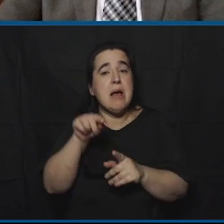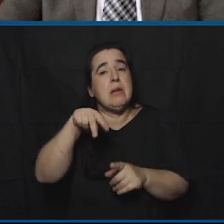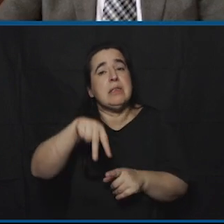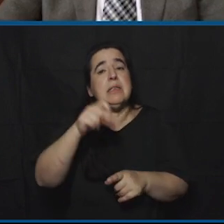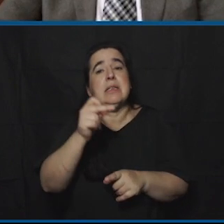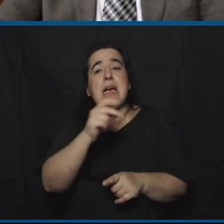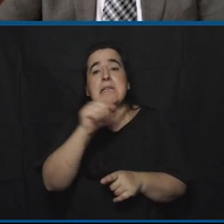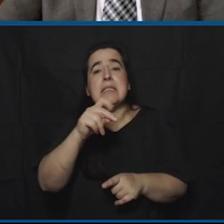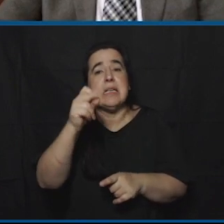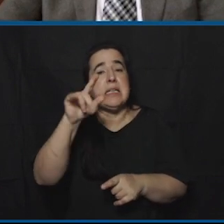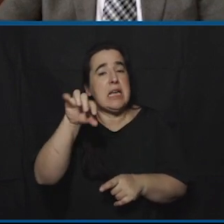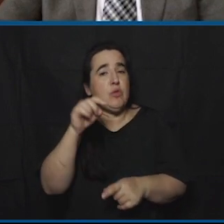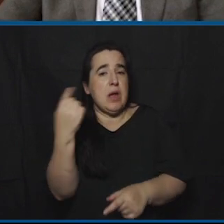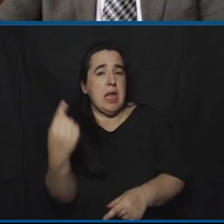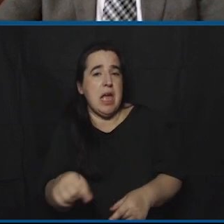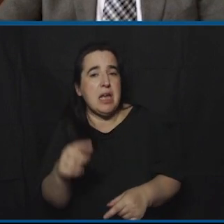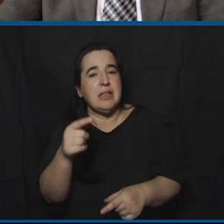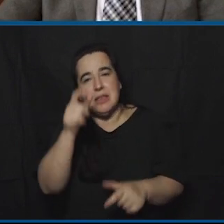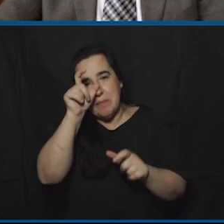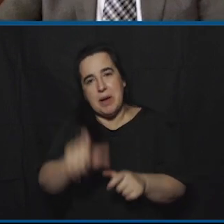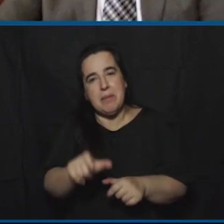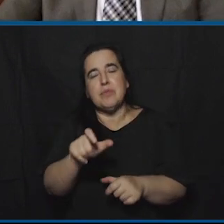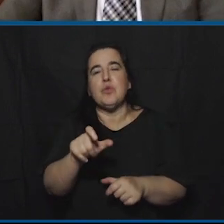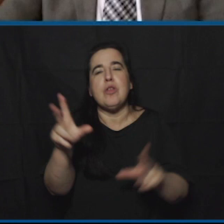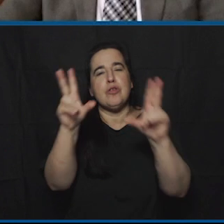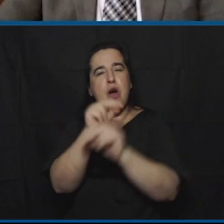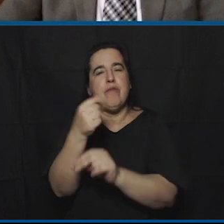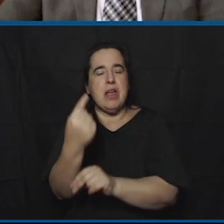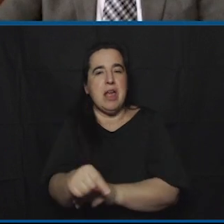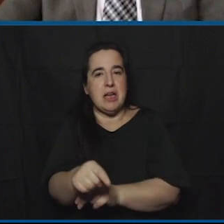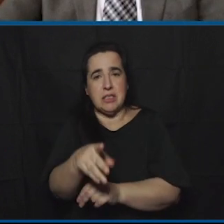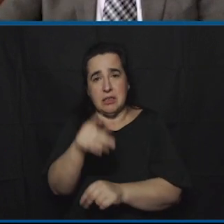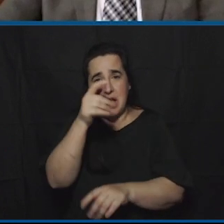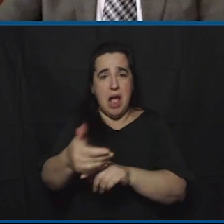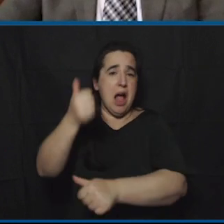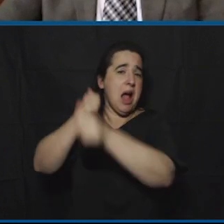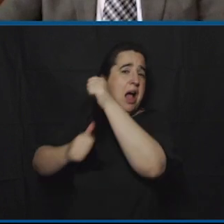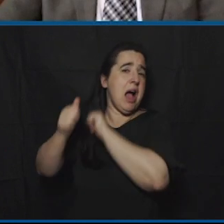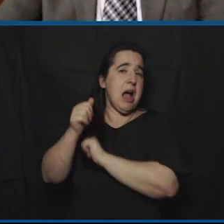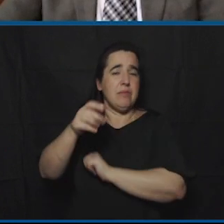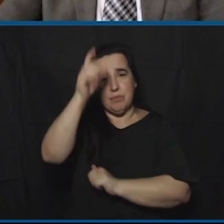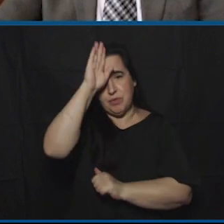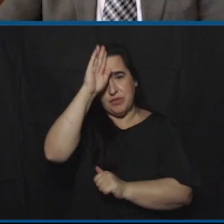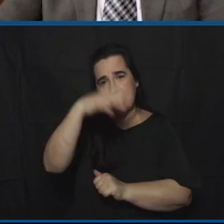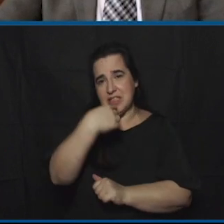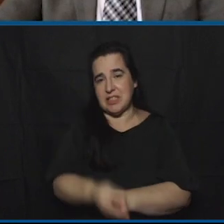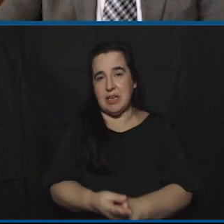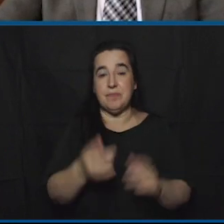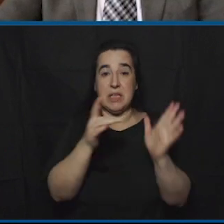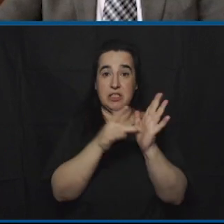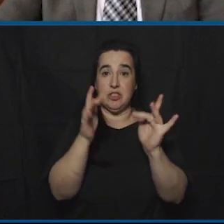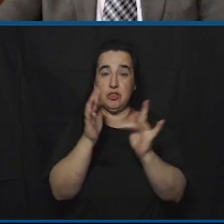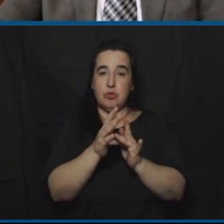o renovo de que Isaías e os profetas anunciavam. Então eu vejo, por fim, só para terminar, que